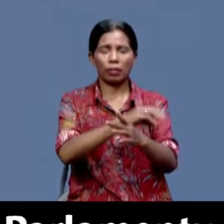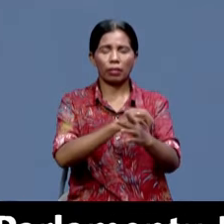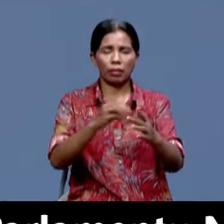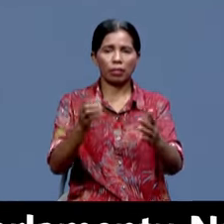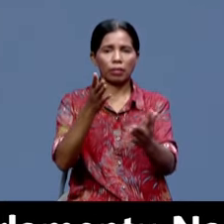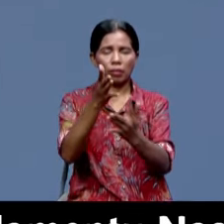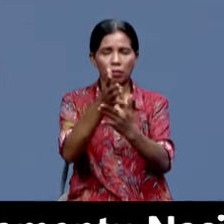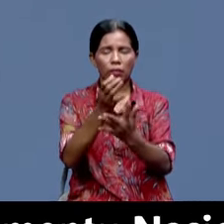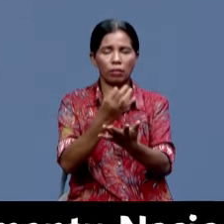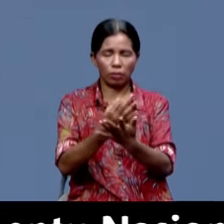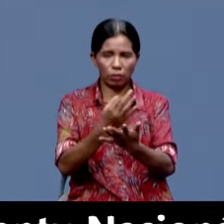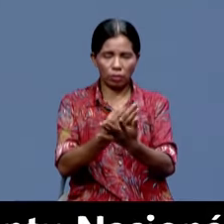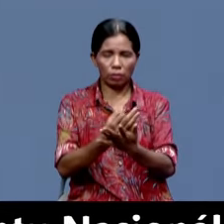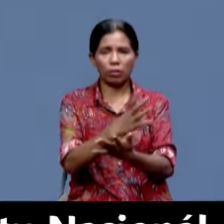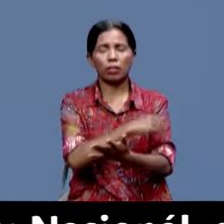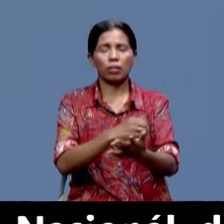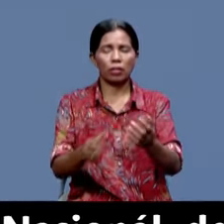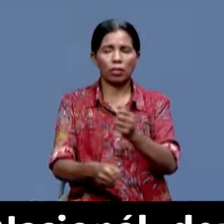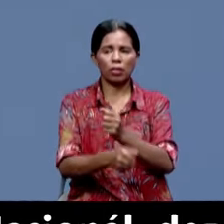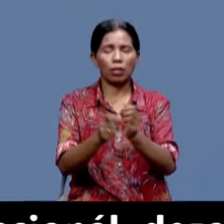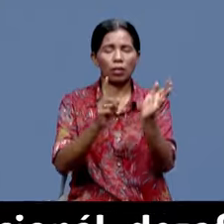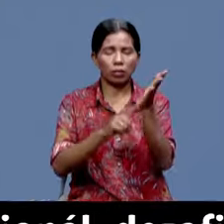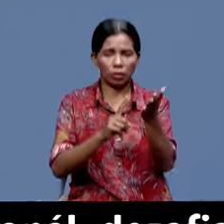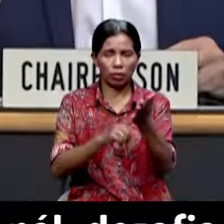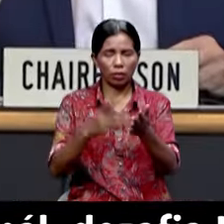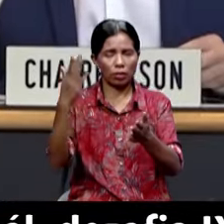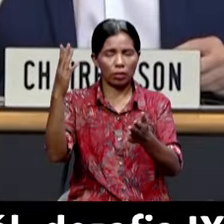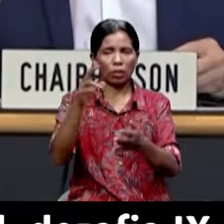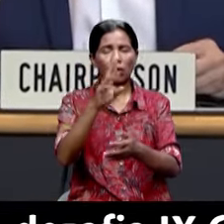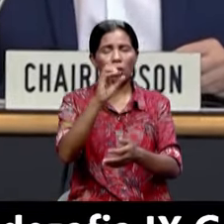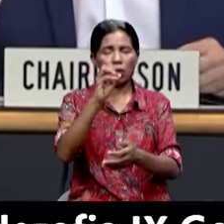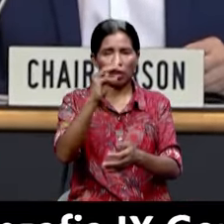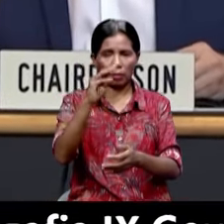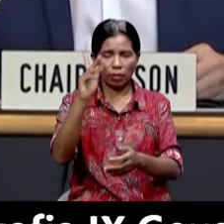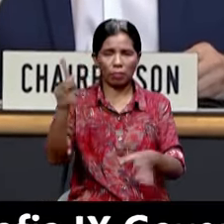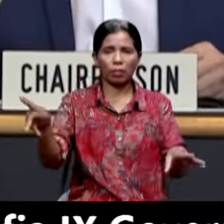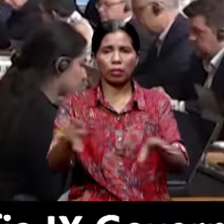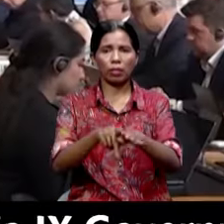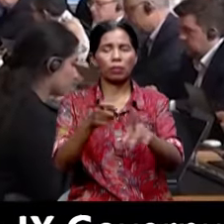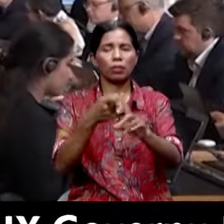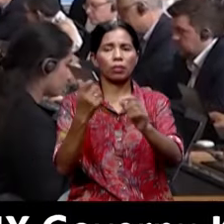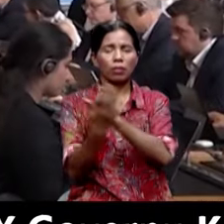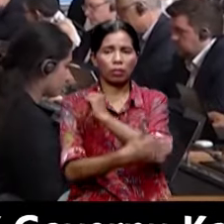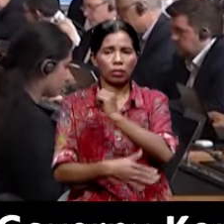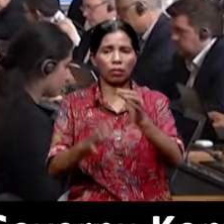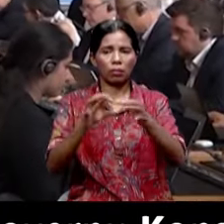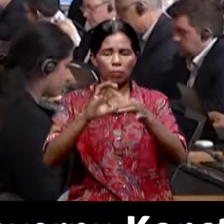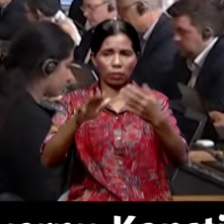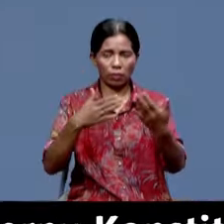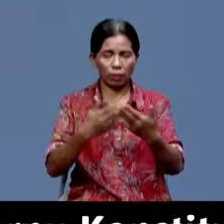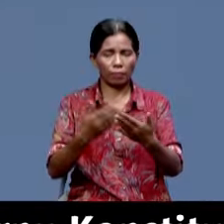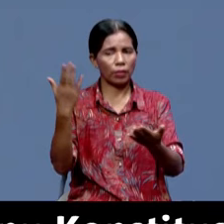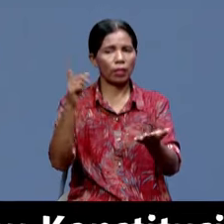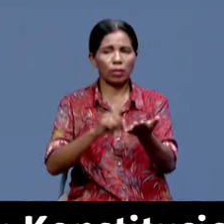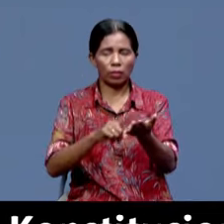ba subsídio pescas, Calboa de Rato Discurso e Assembleia Geral OMK, nebe participa o sinação membro toma. E a minha